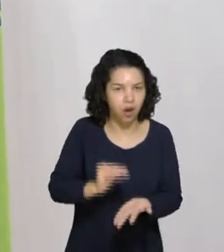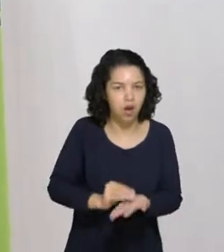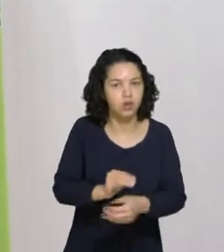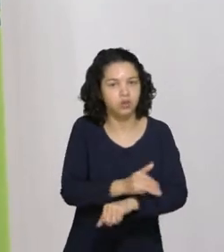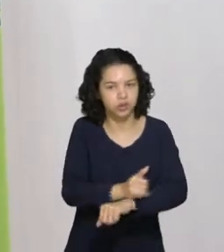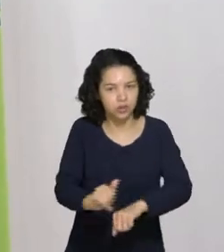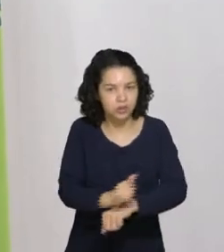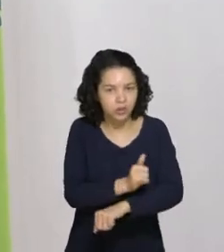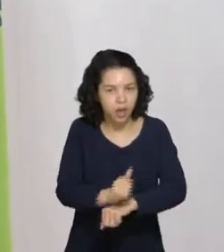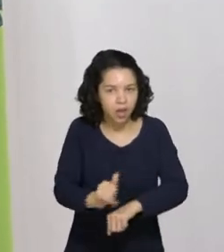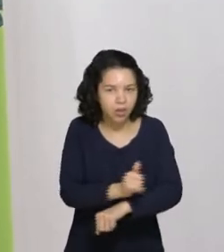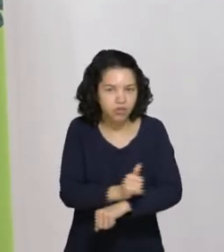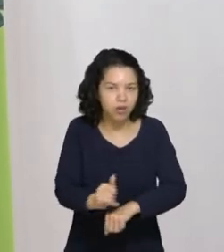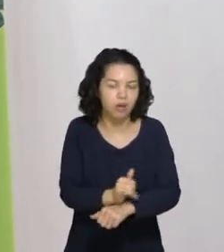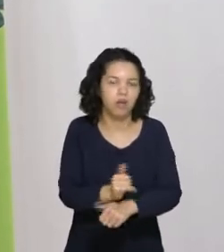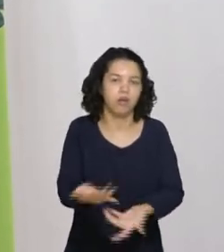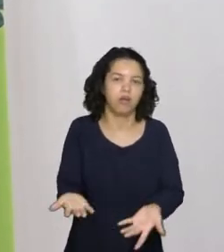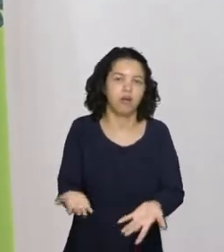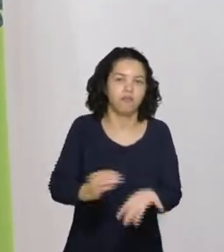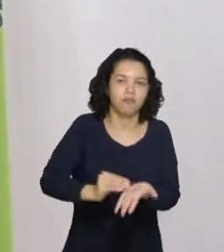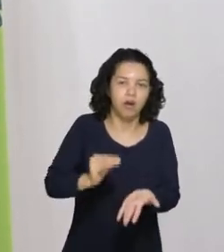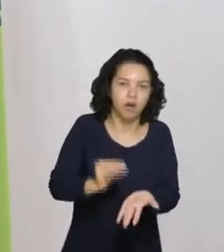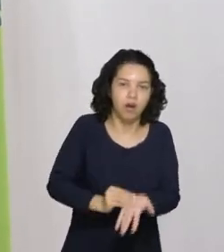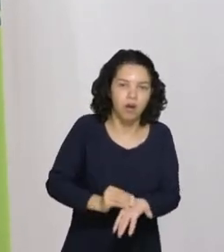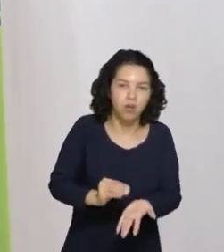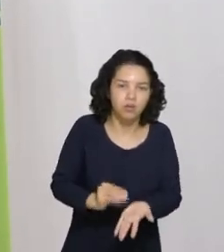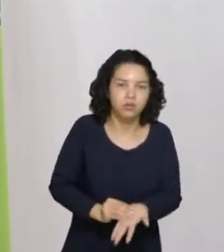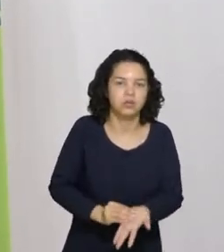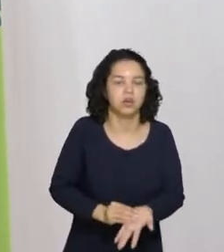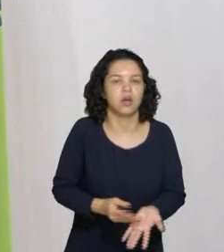estratégia, faltou